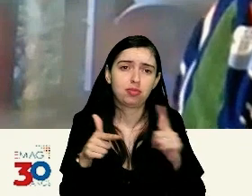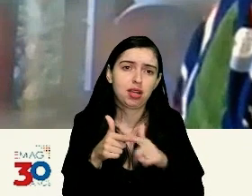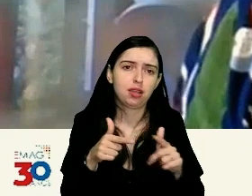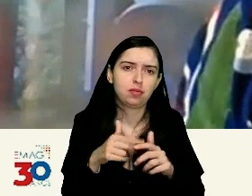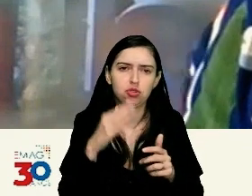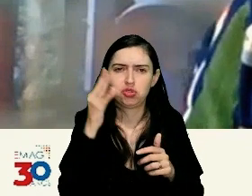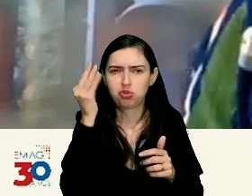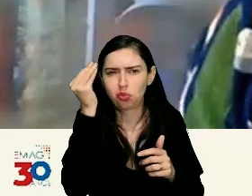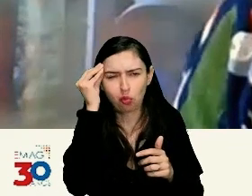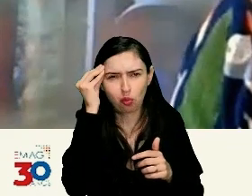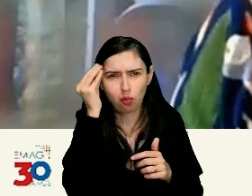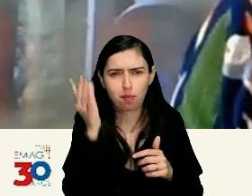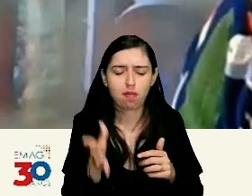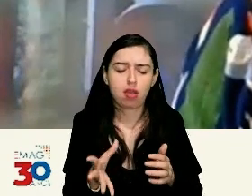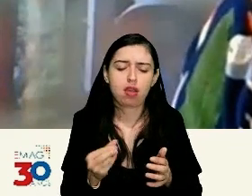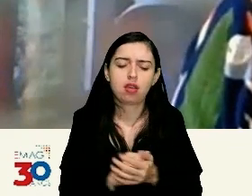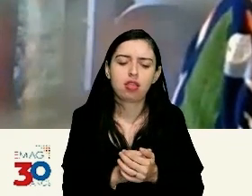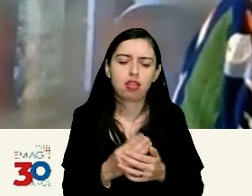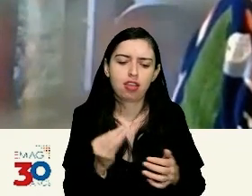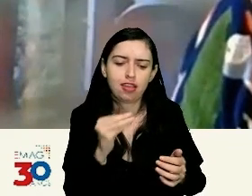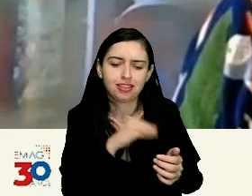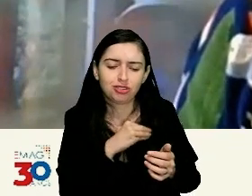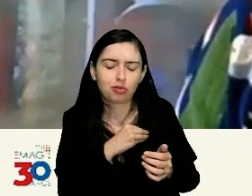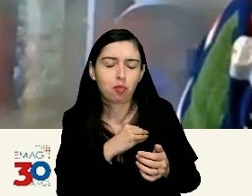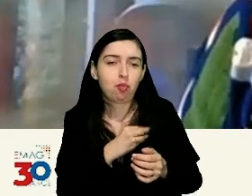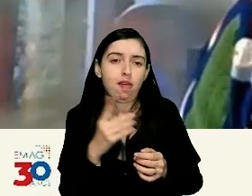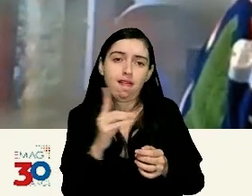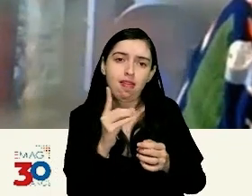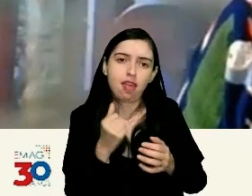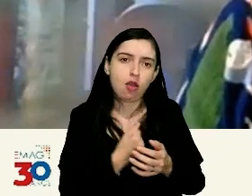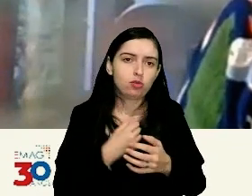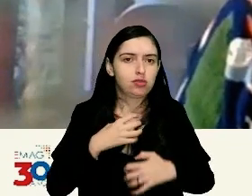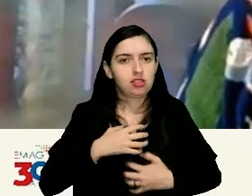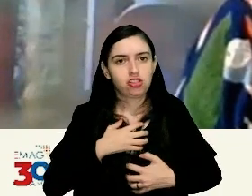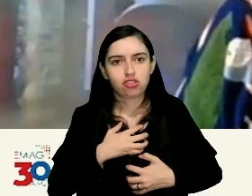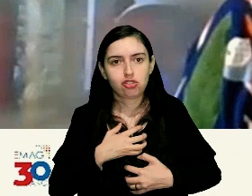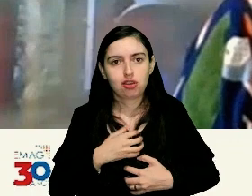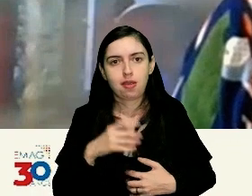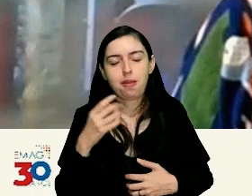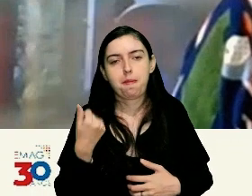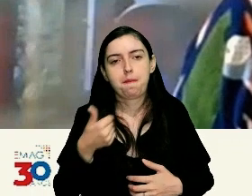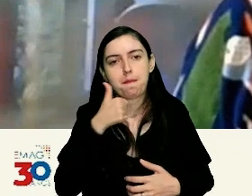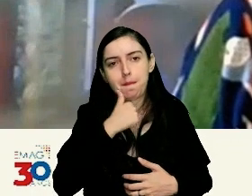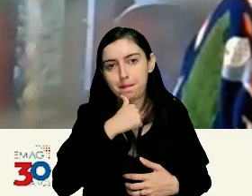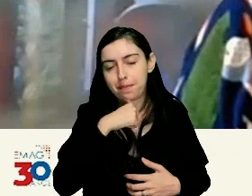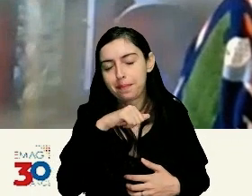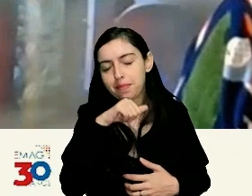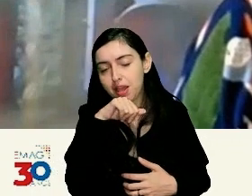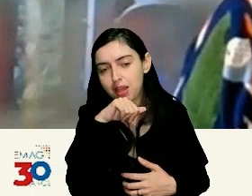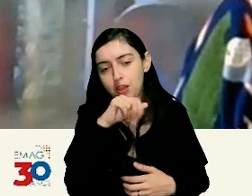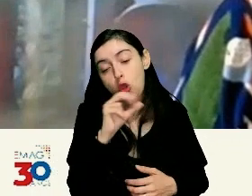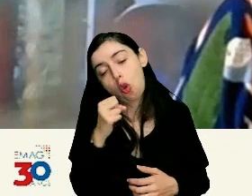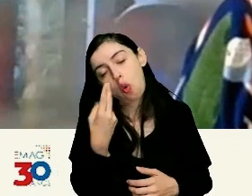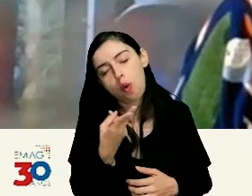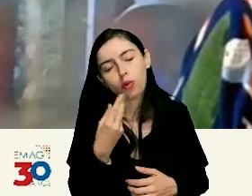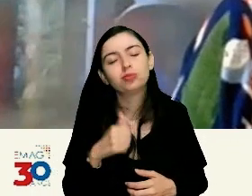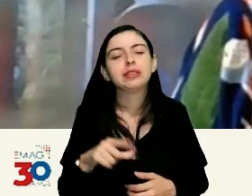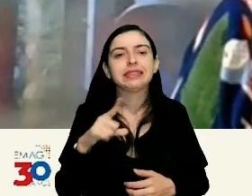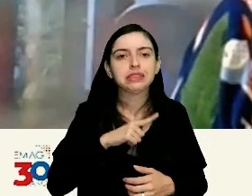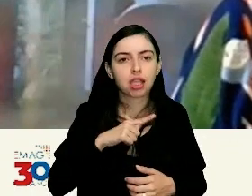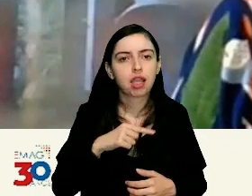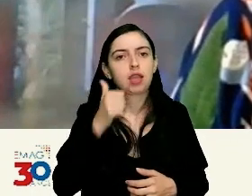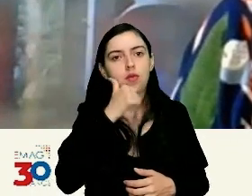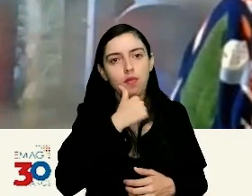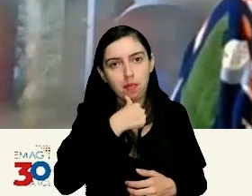mãe, ou de você ter que ser mãe, né? E ainda mais no Brasil, por exemplo, que existem aí